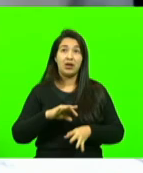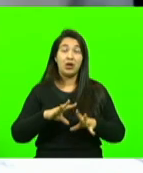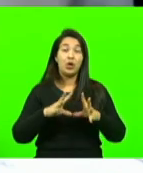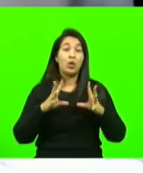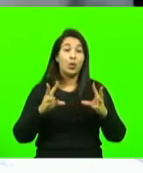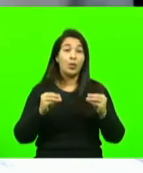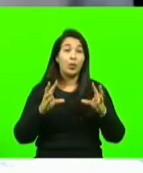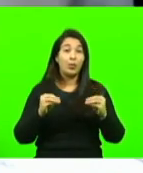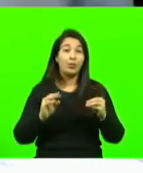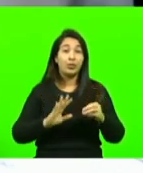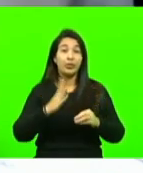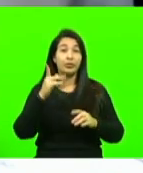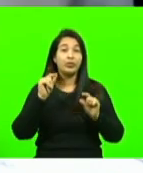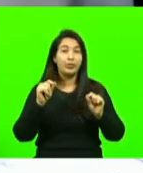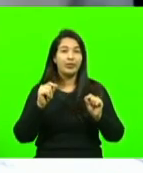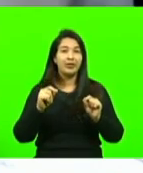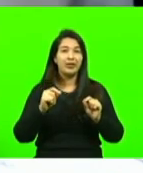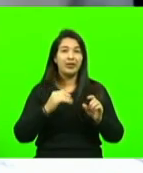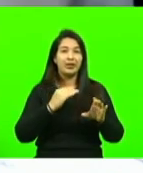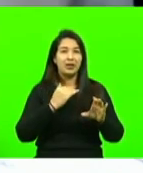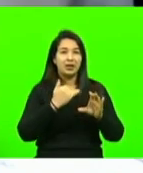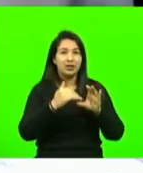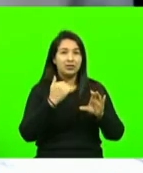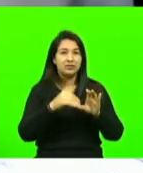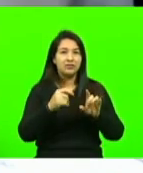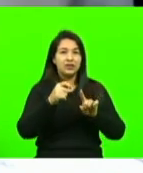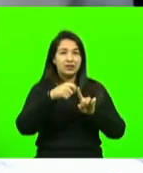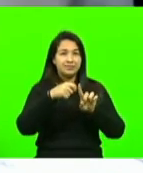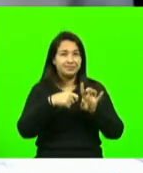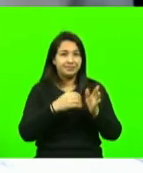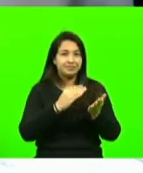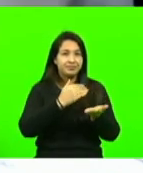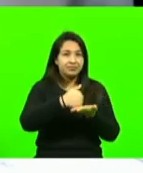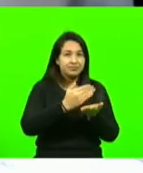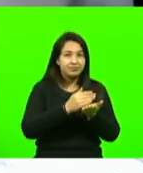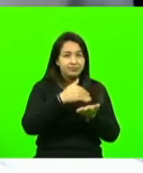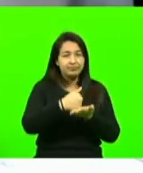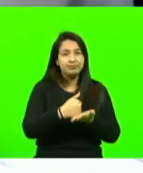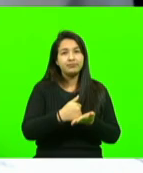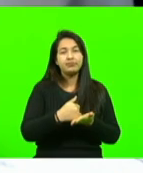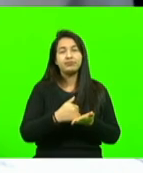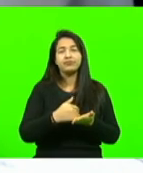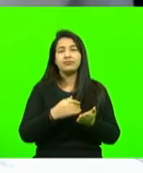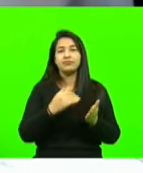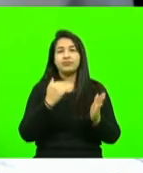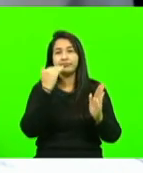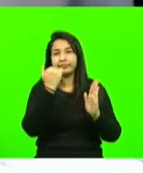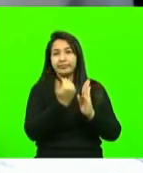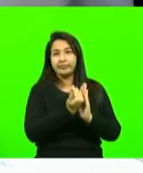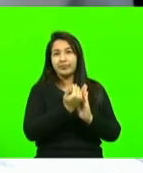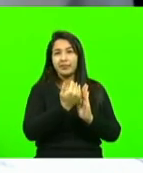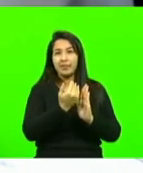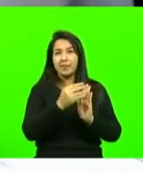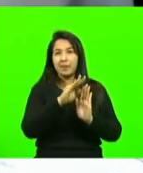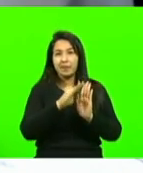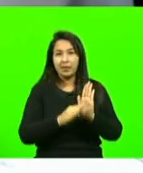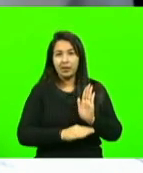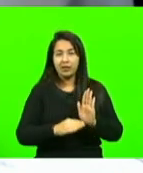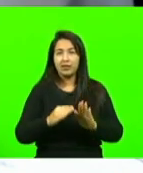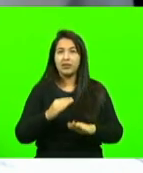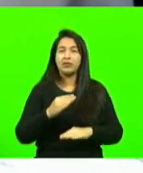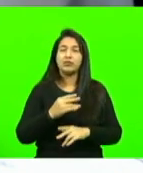recebemos parcelados governos não cumprir aplicação de planos de carreira que na verdade são um estímulo E aí nós estamos